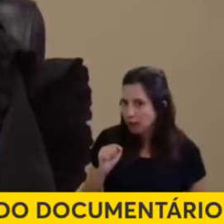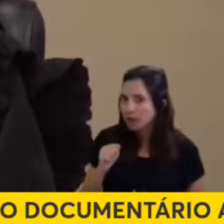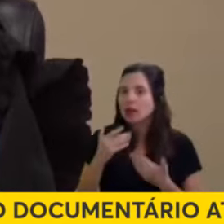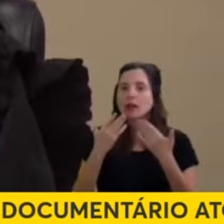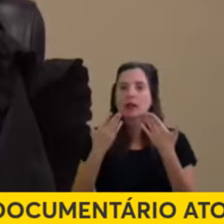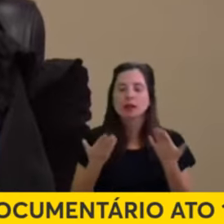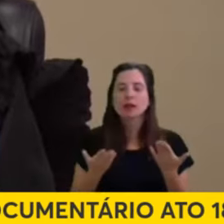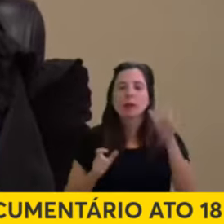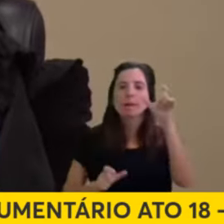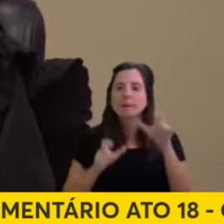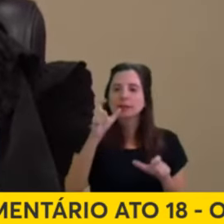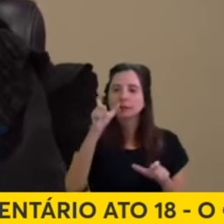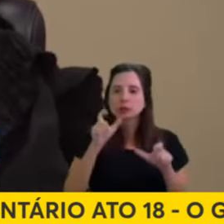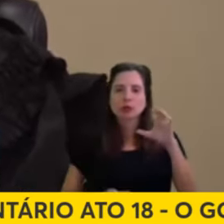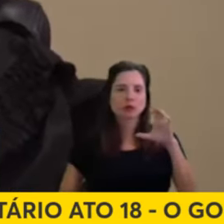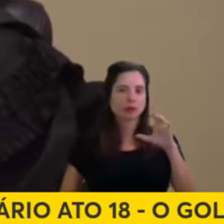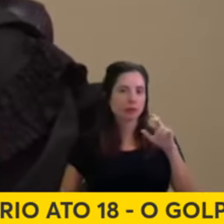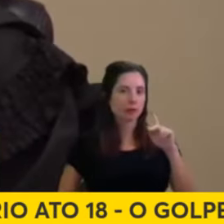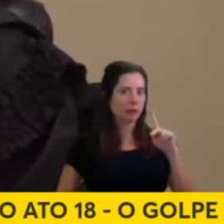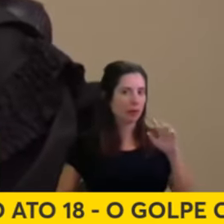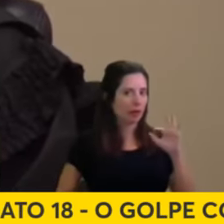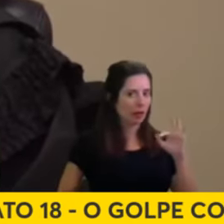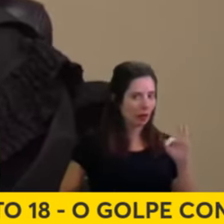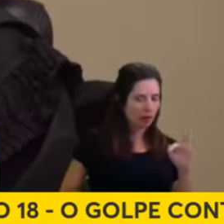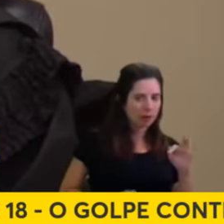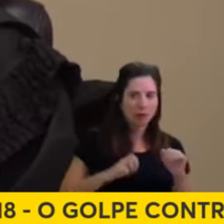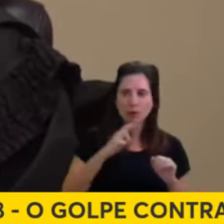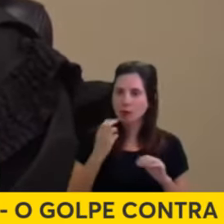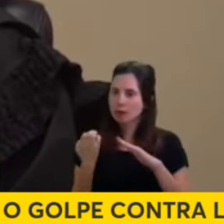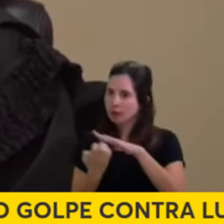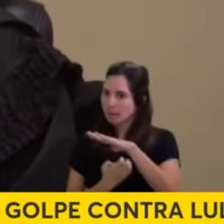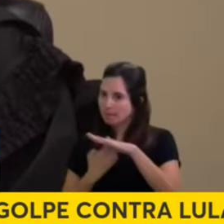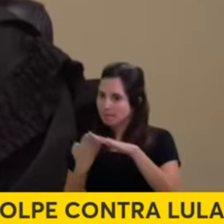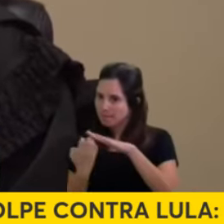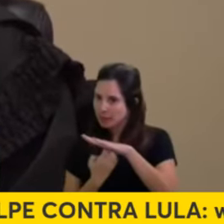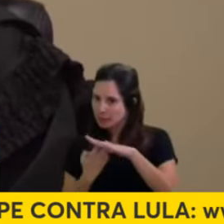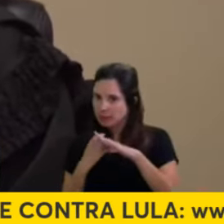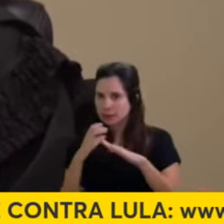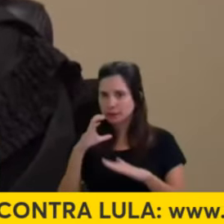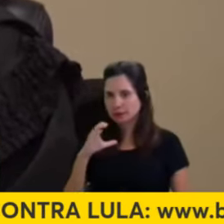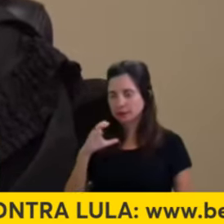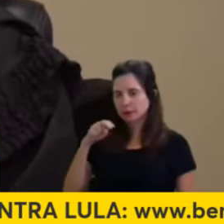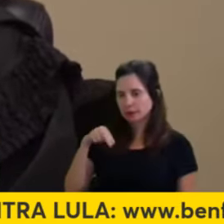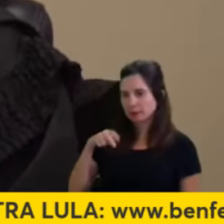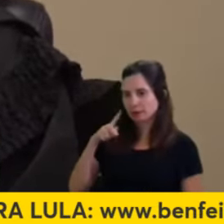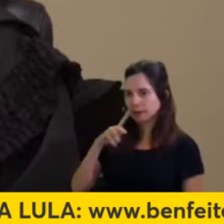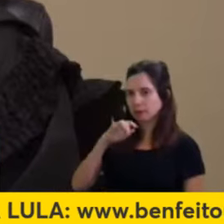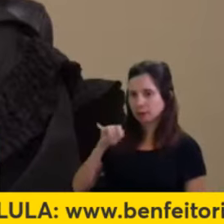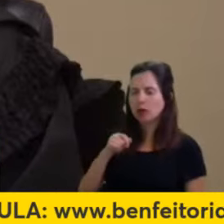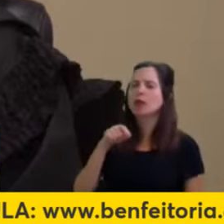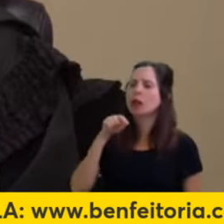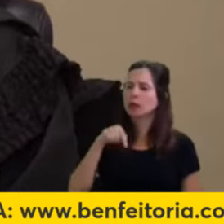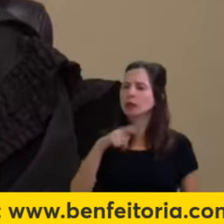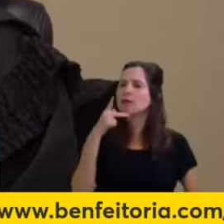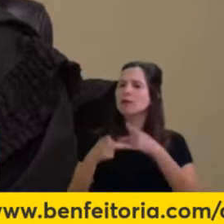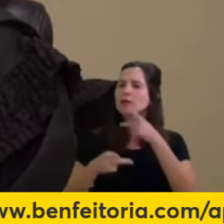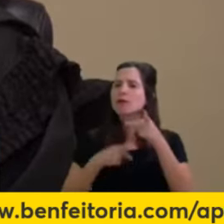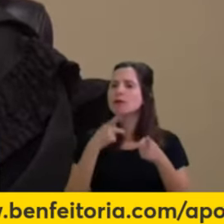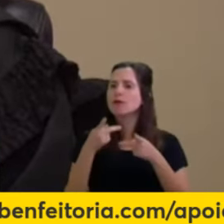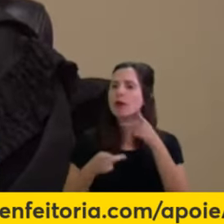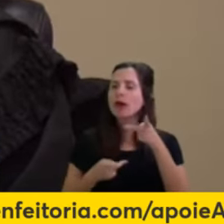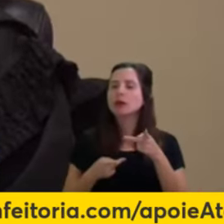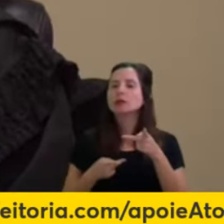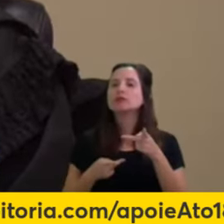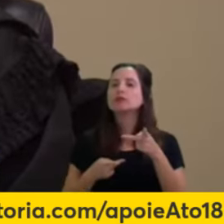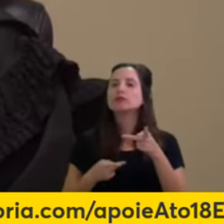pessoas físicas dos sócios das espesas contratadas prestem apoio político a quem quer que seja e aqui cito precedente do